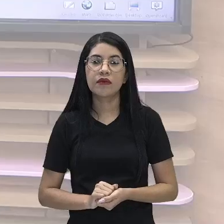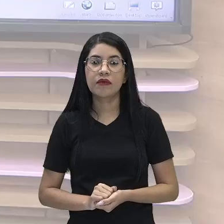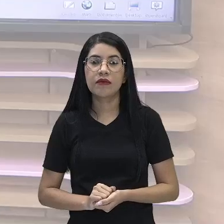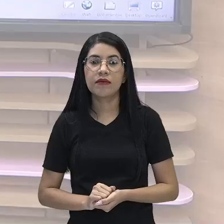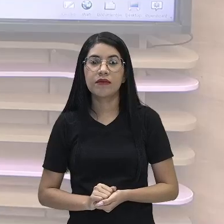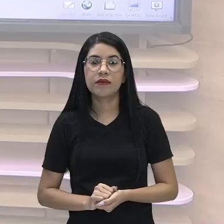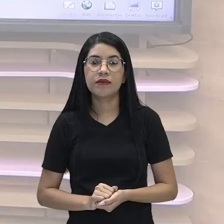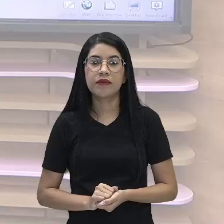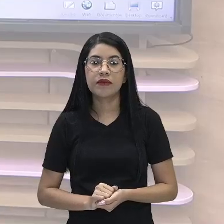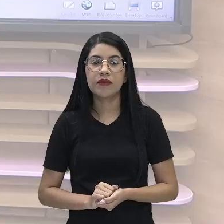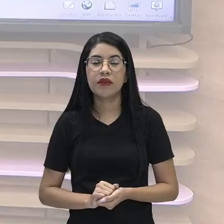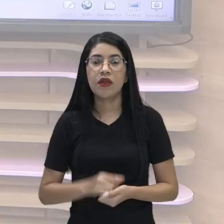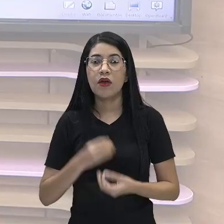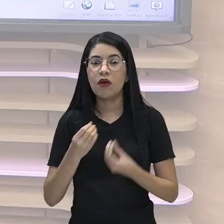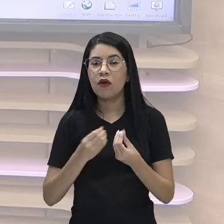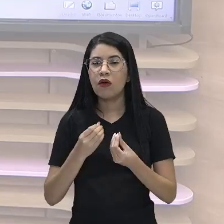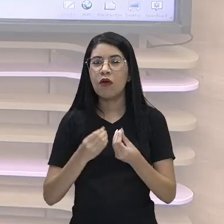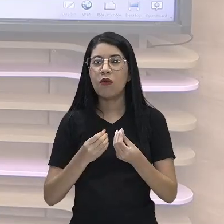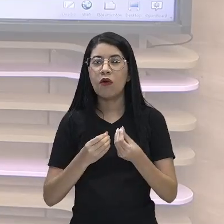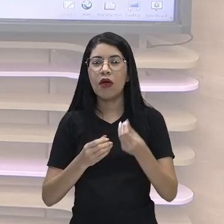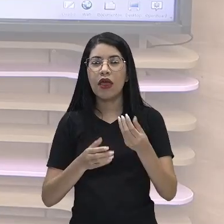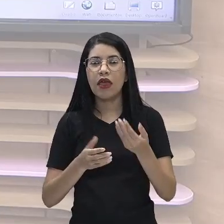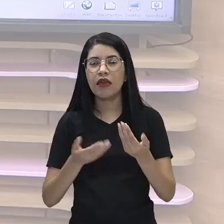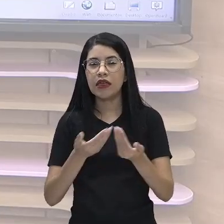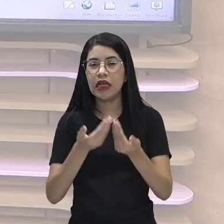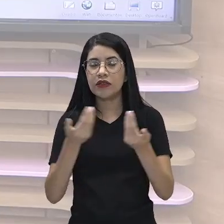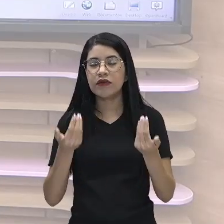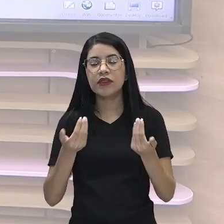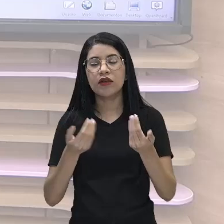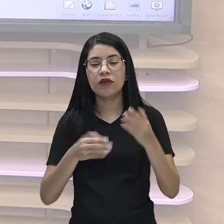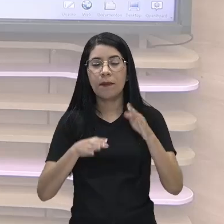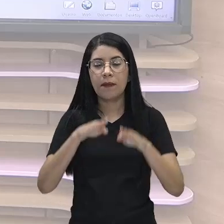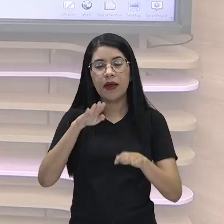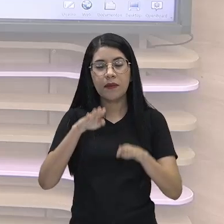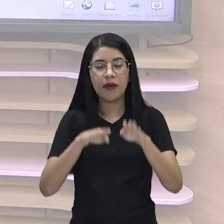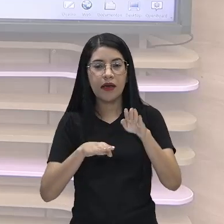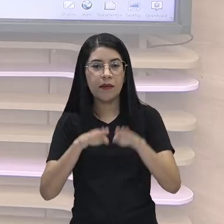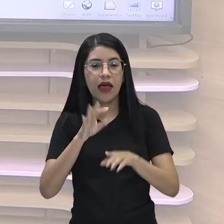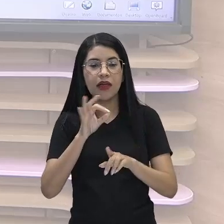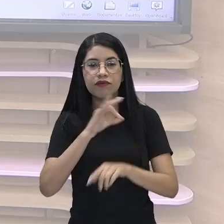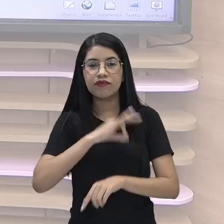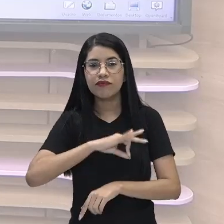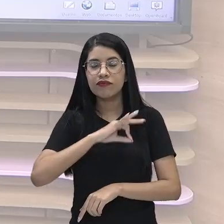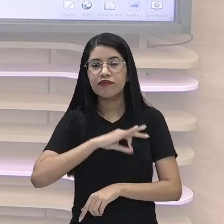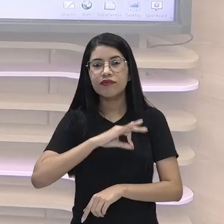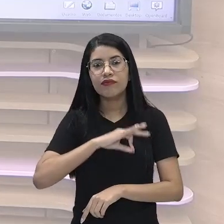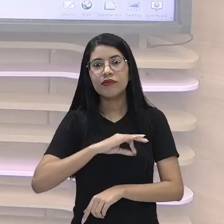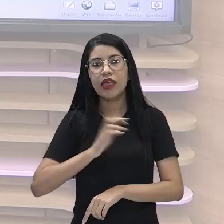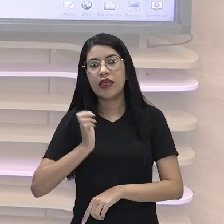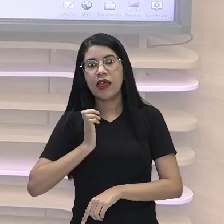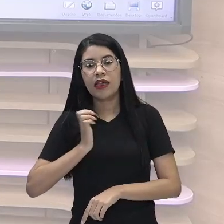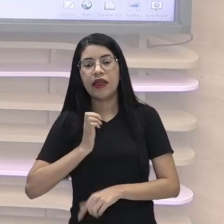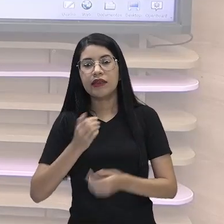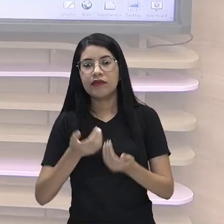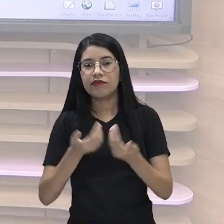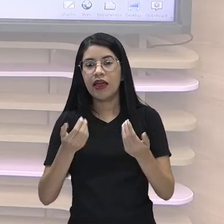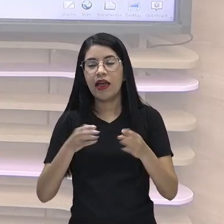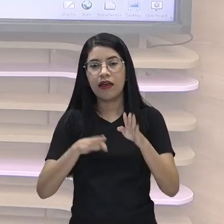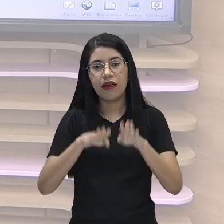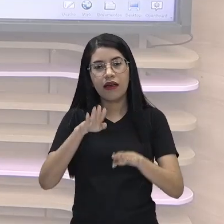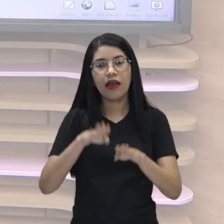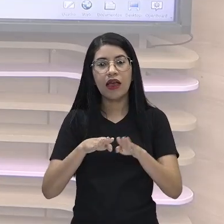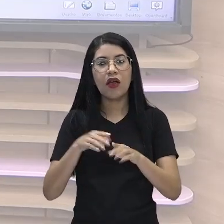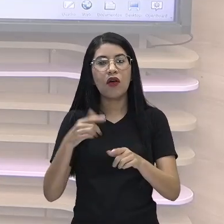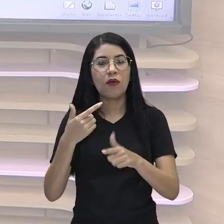essa distribuição, essa má distribuição de renda, né, no nosso país. E isso é um problema que já vem